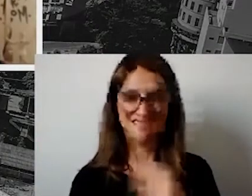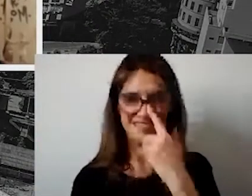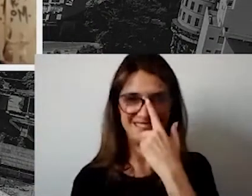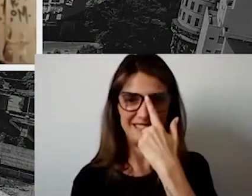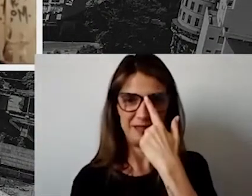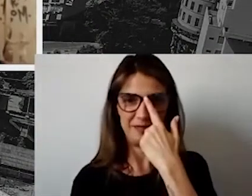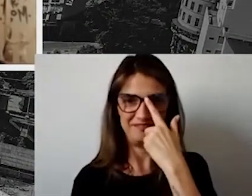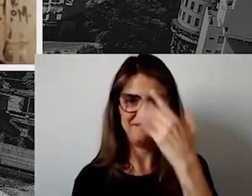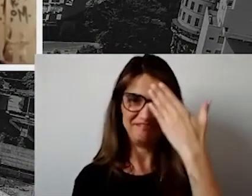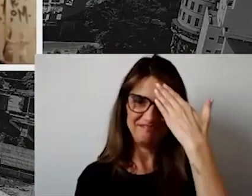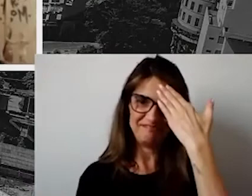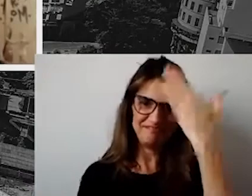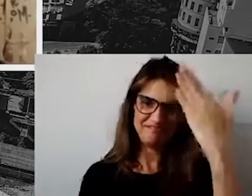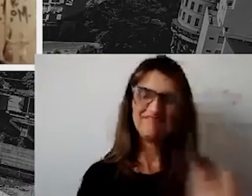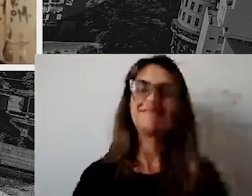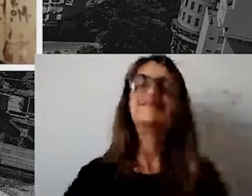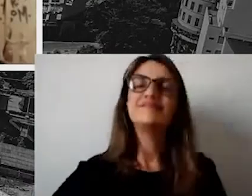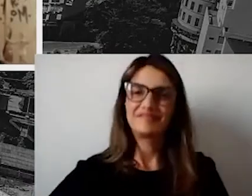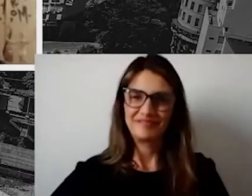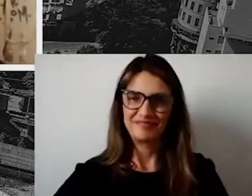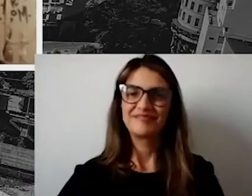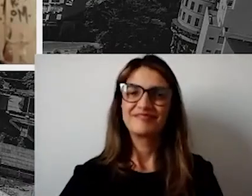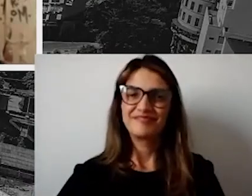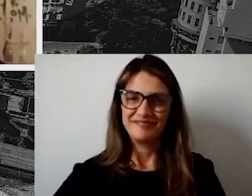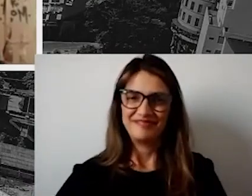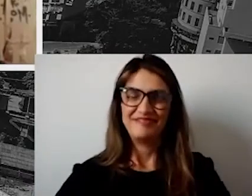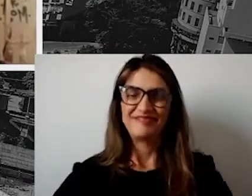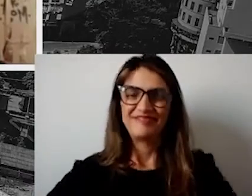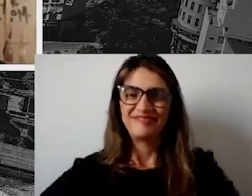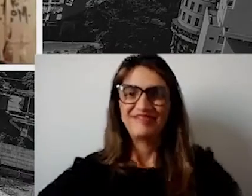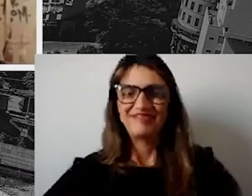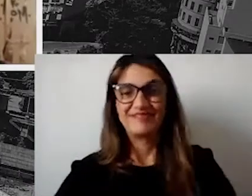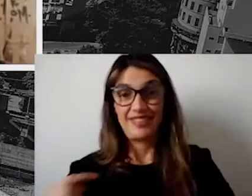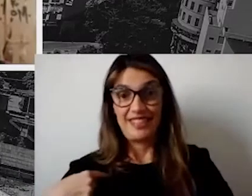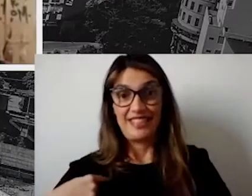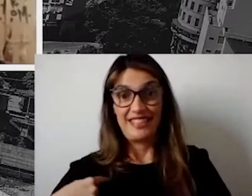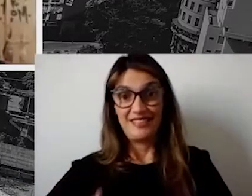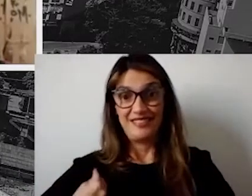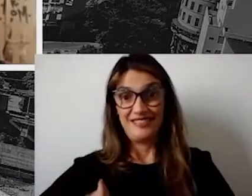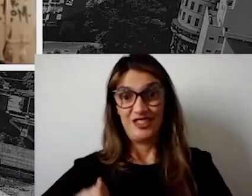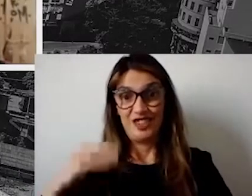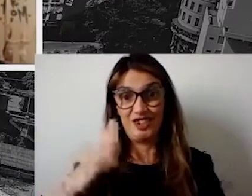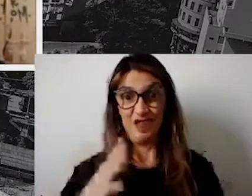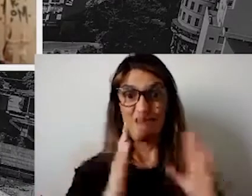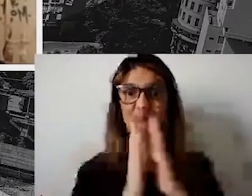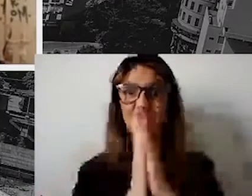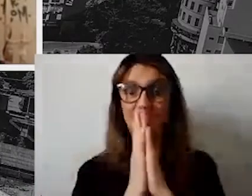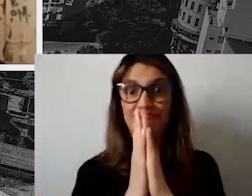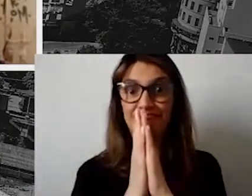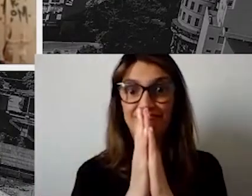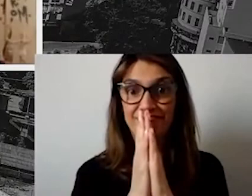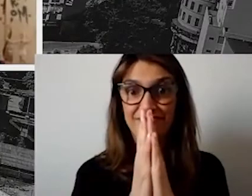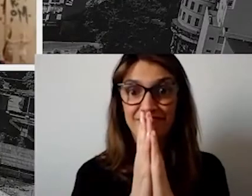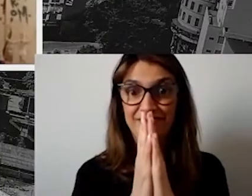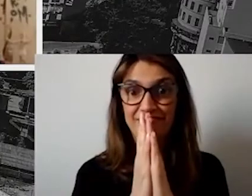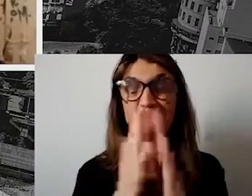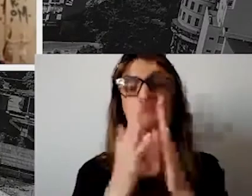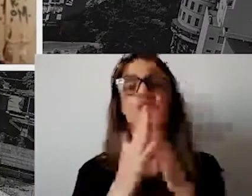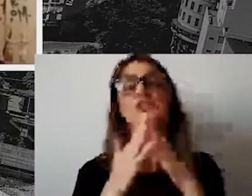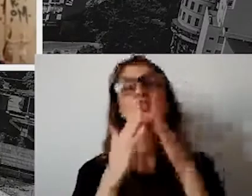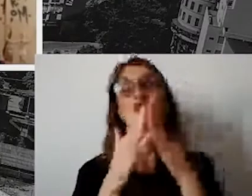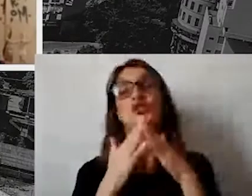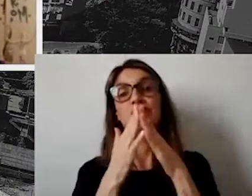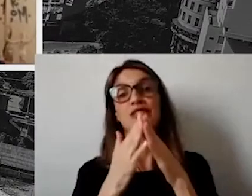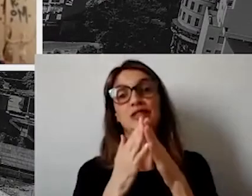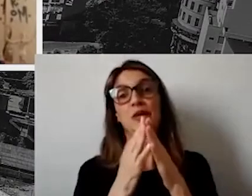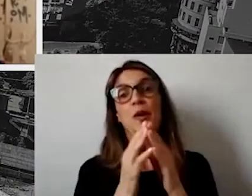Obrigado, é isso aí. Eu já estou aqui em oração, recitando meus mantras, se for preciso comer um peixe